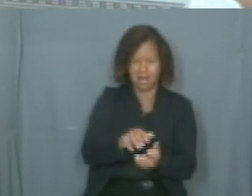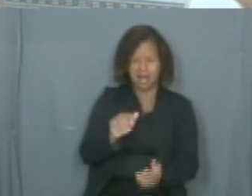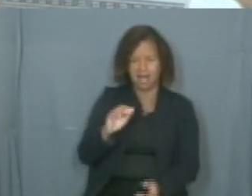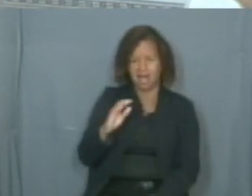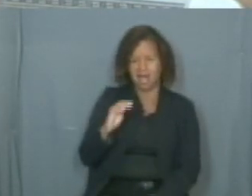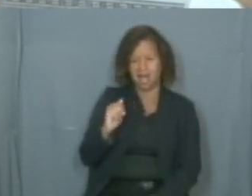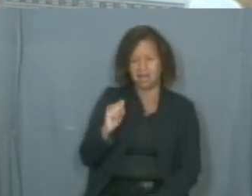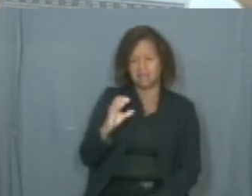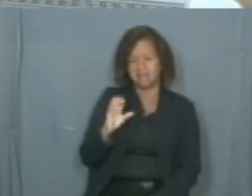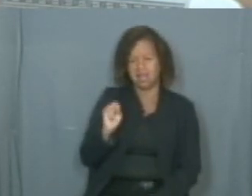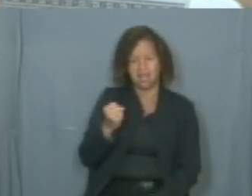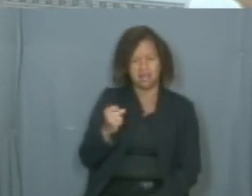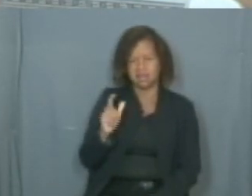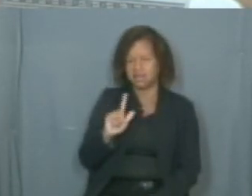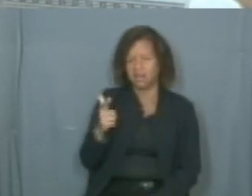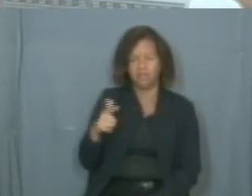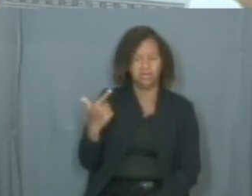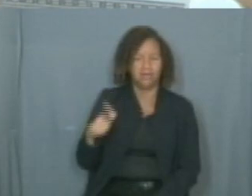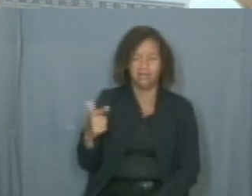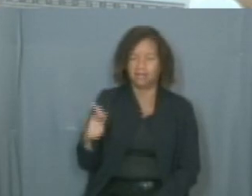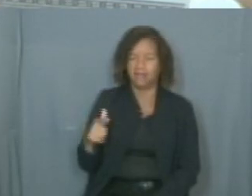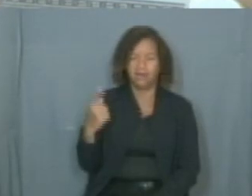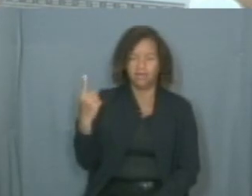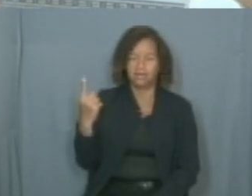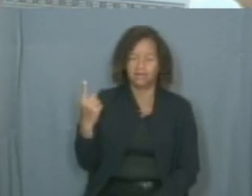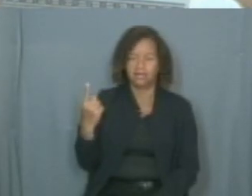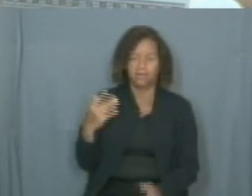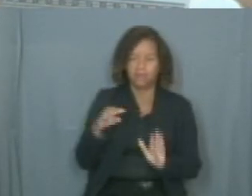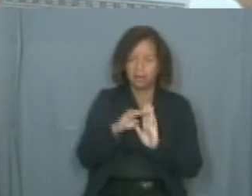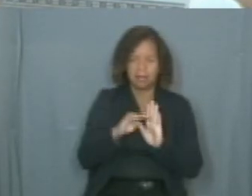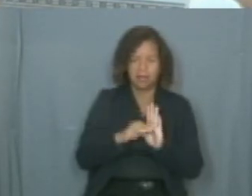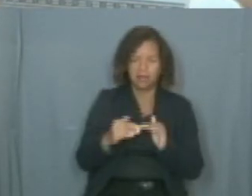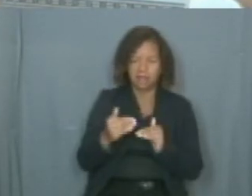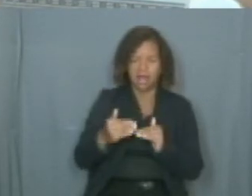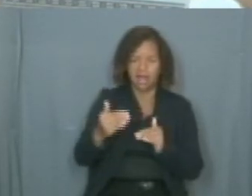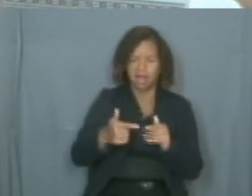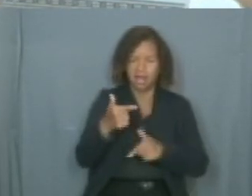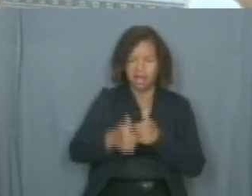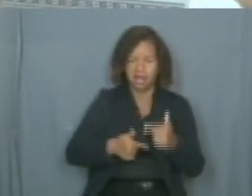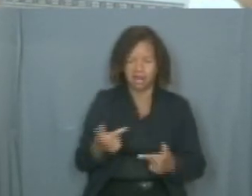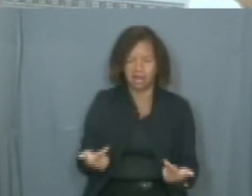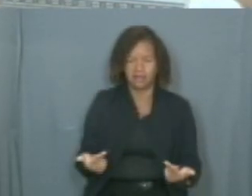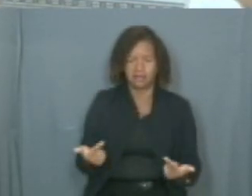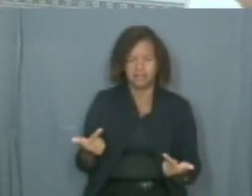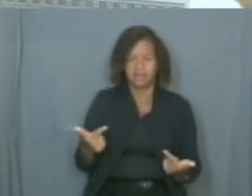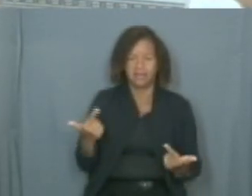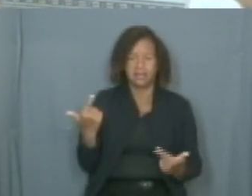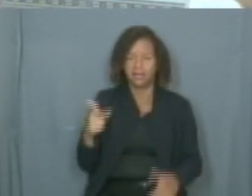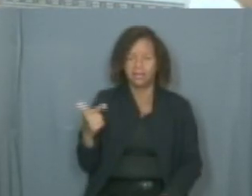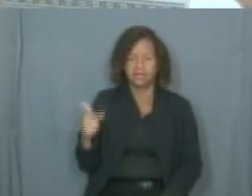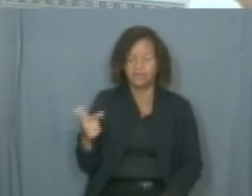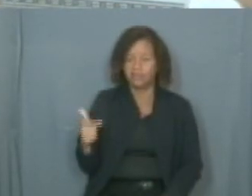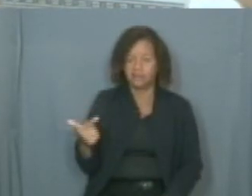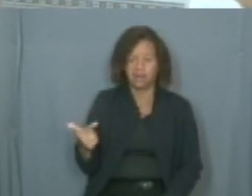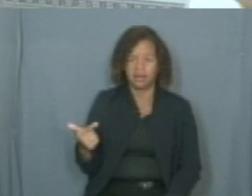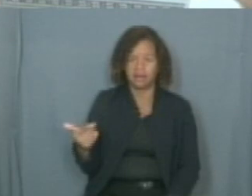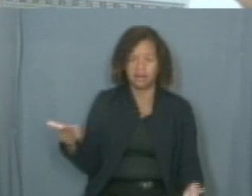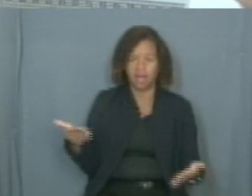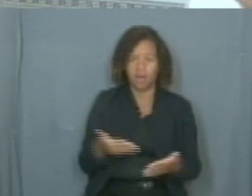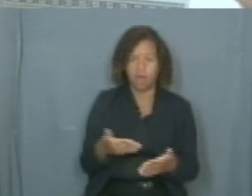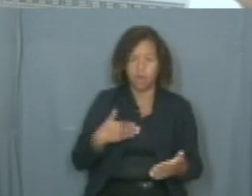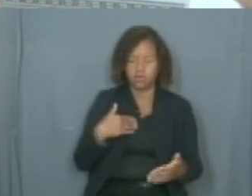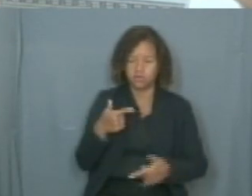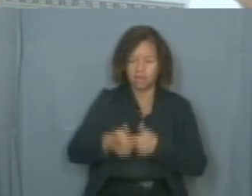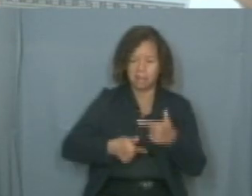ACS do Recife. Grandes lugares não tem nem plano de carreira. Tem lugares que as pessoas até hoje ainda não